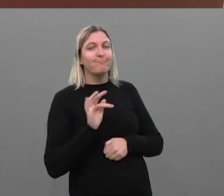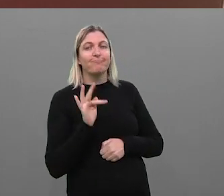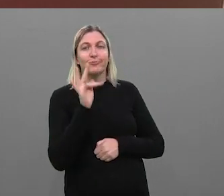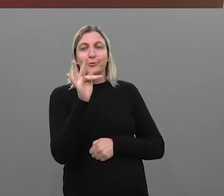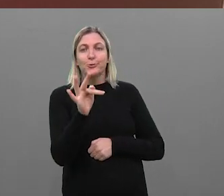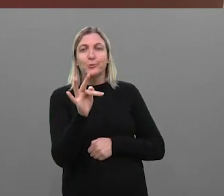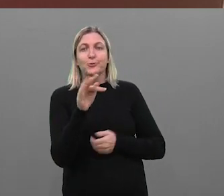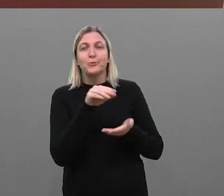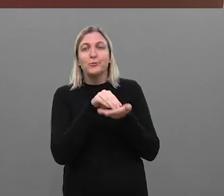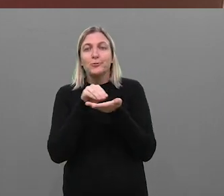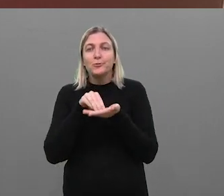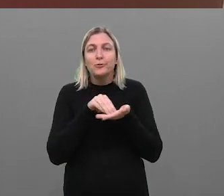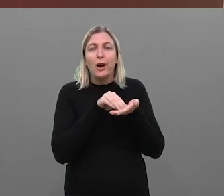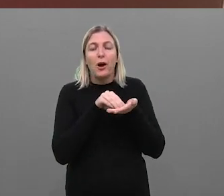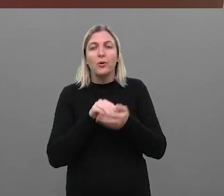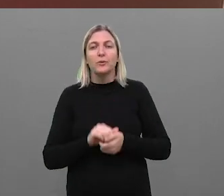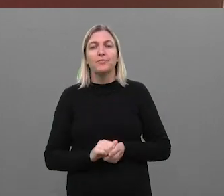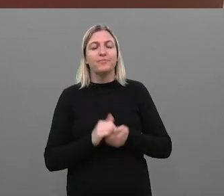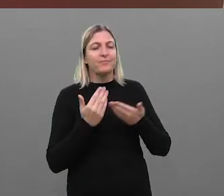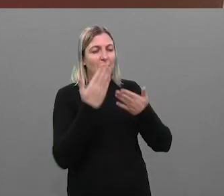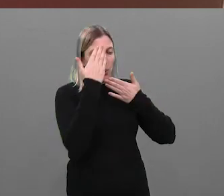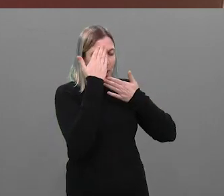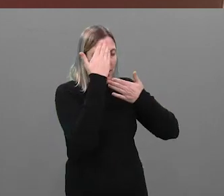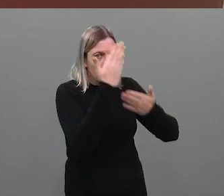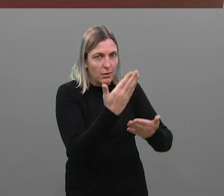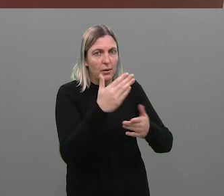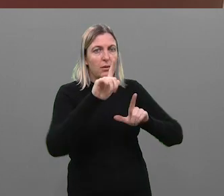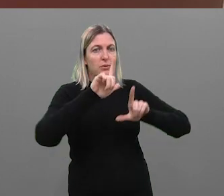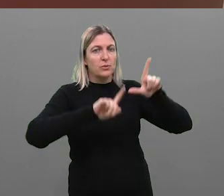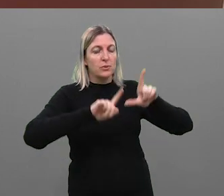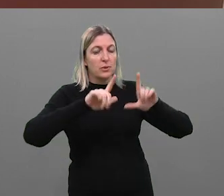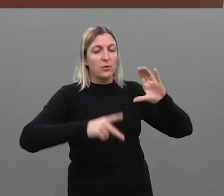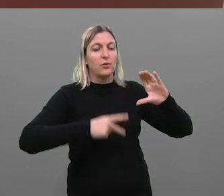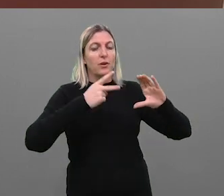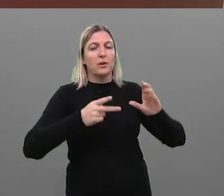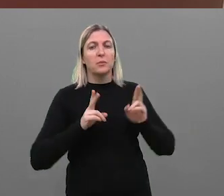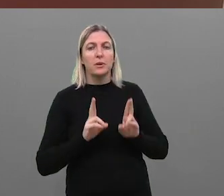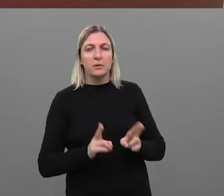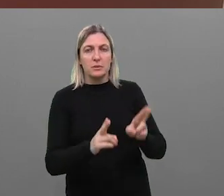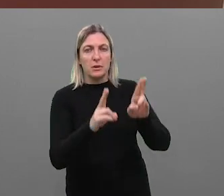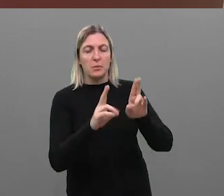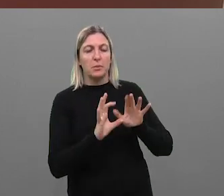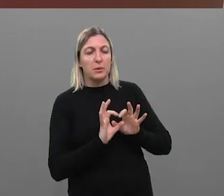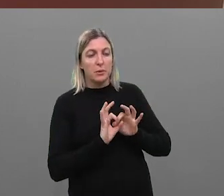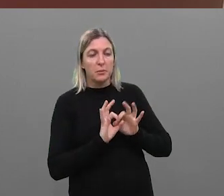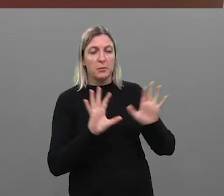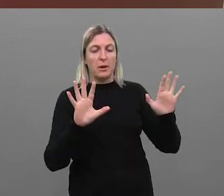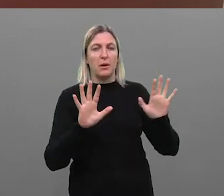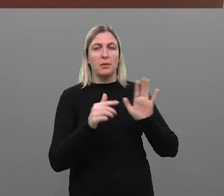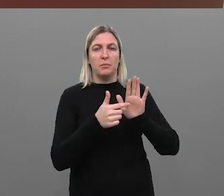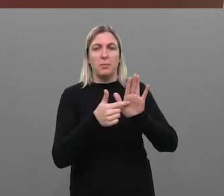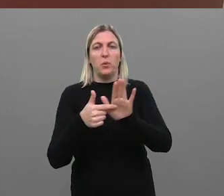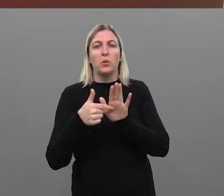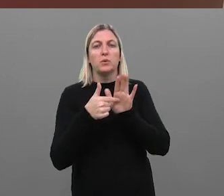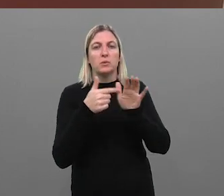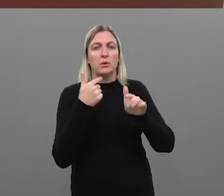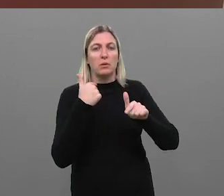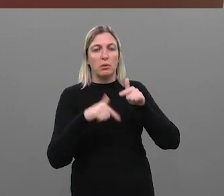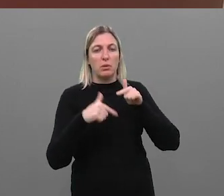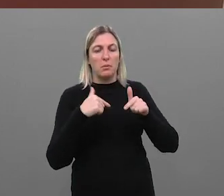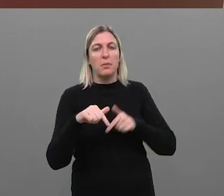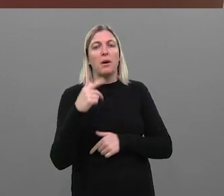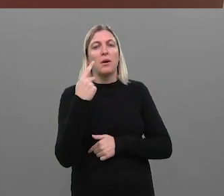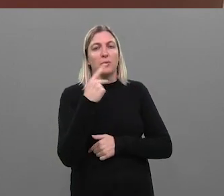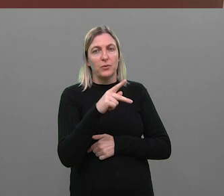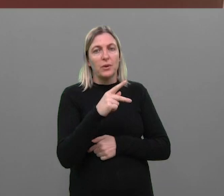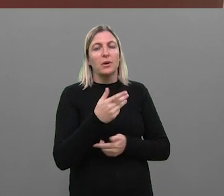falta Tomara que não mas vai gon te agradeço mais uma vez colocamos a TV câ para est divulgando